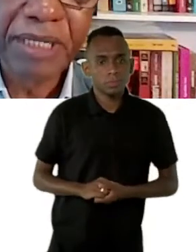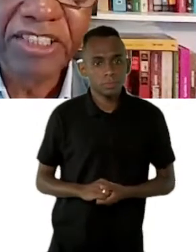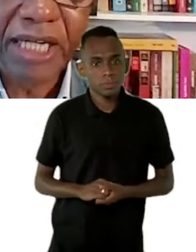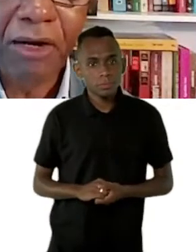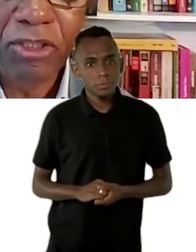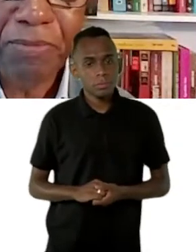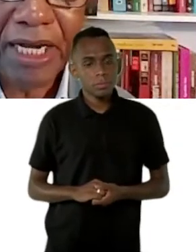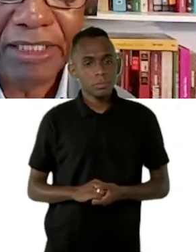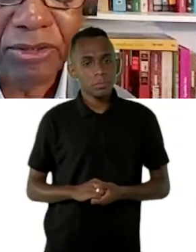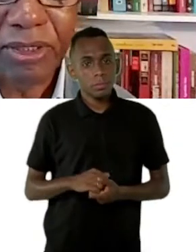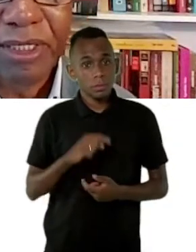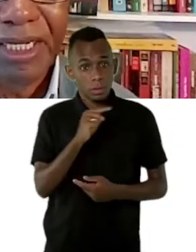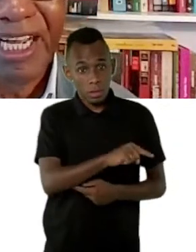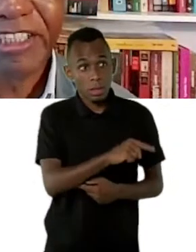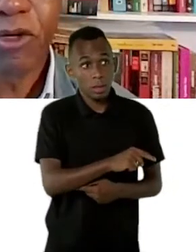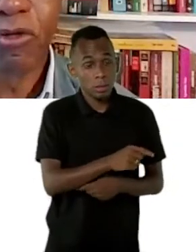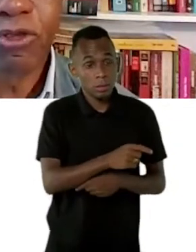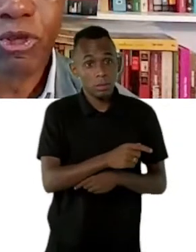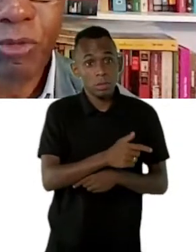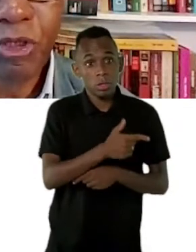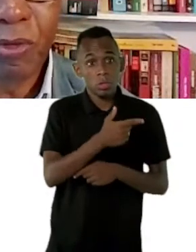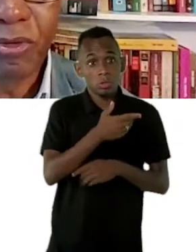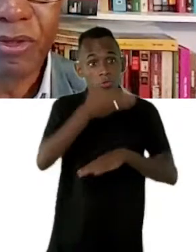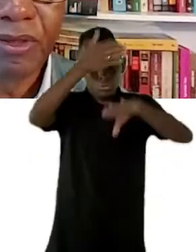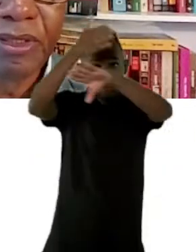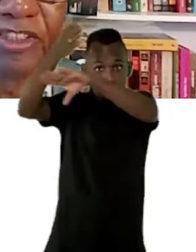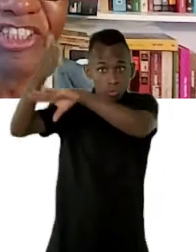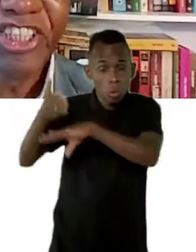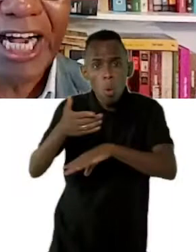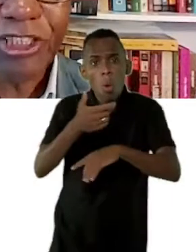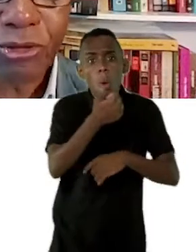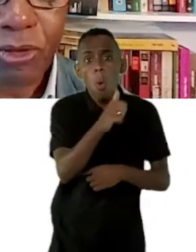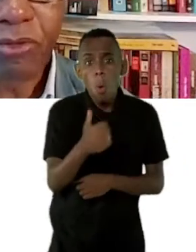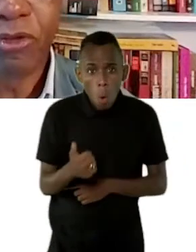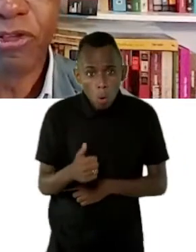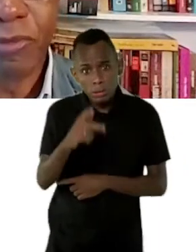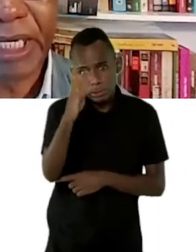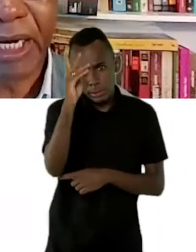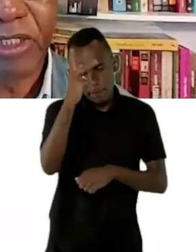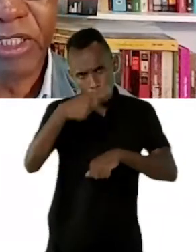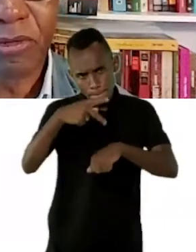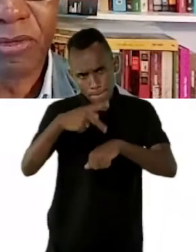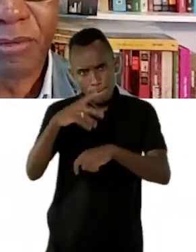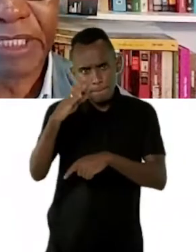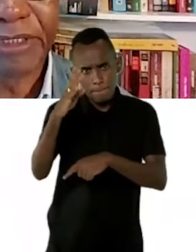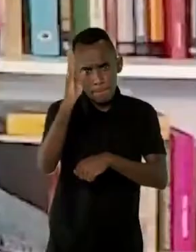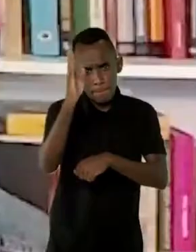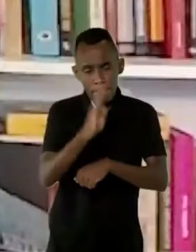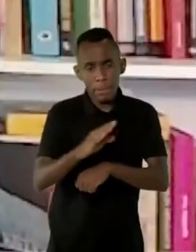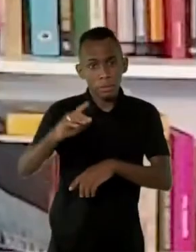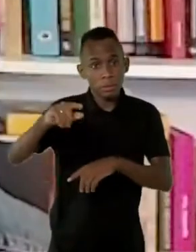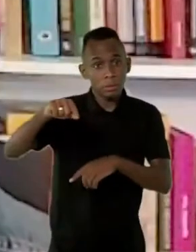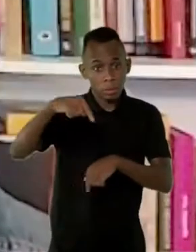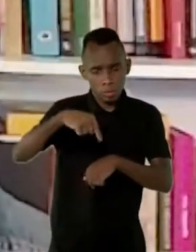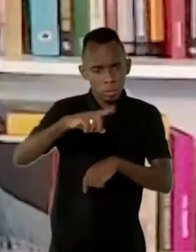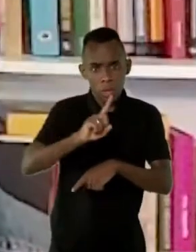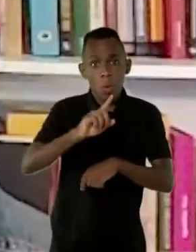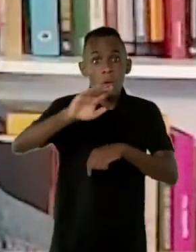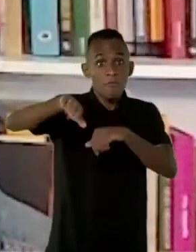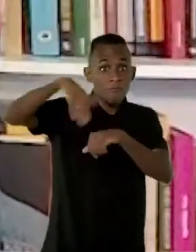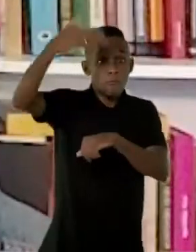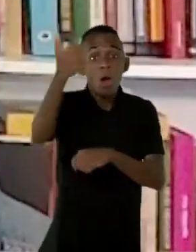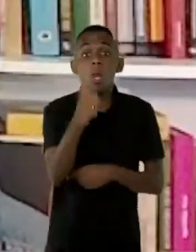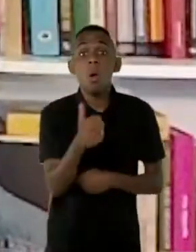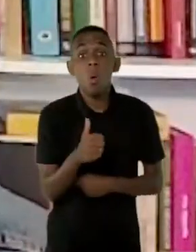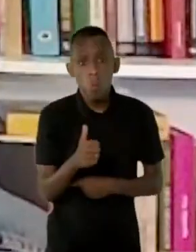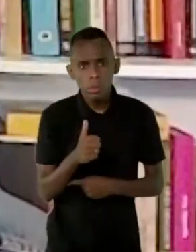ela virou best-seller em 11 países. Então, esse consumo se desgastou o consumo da Carolina no Brasil por 2